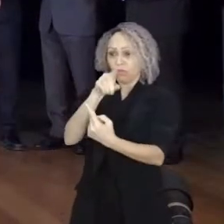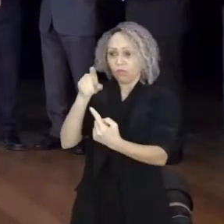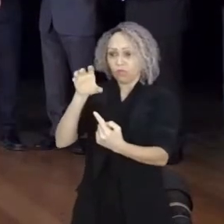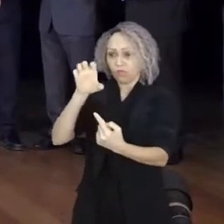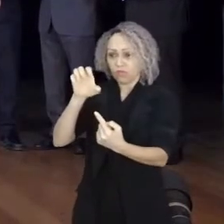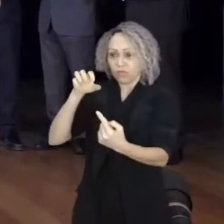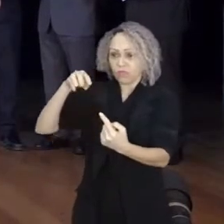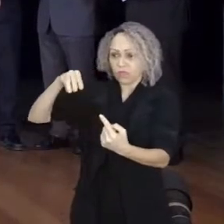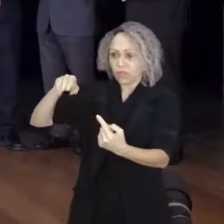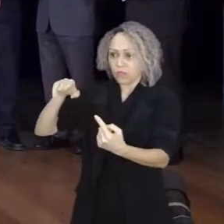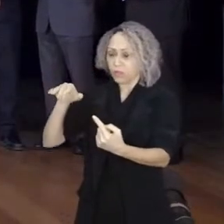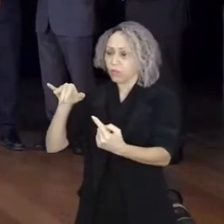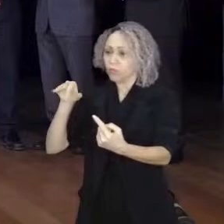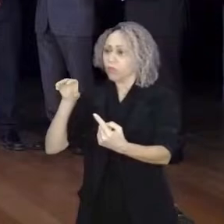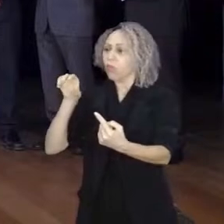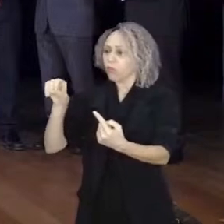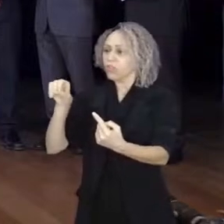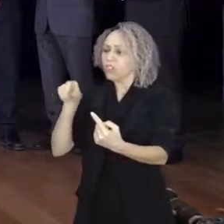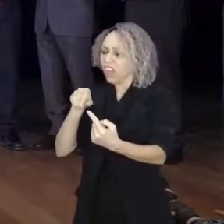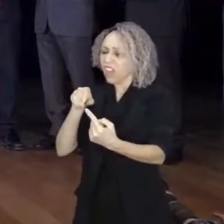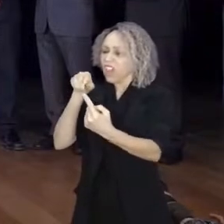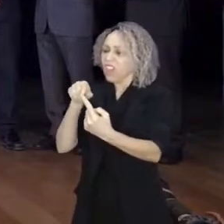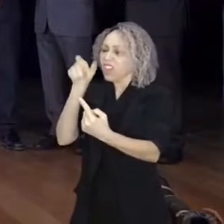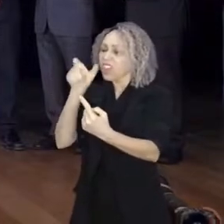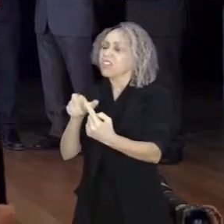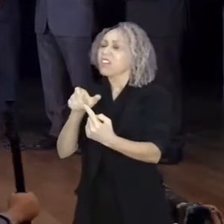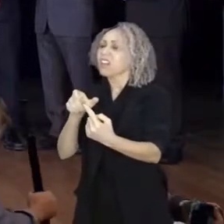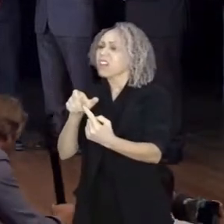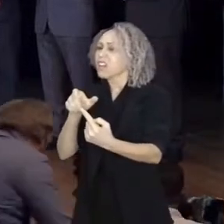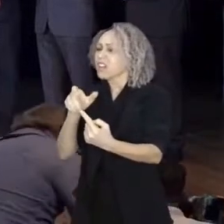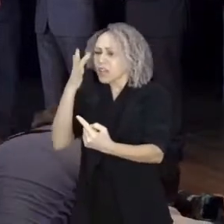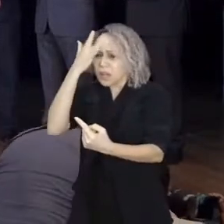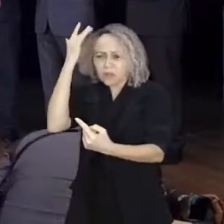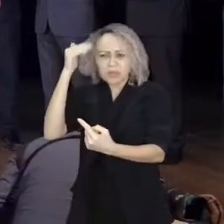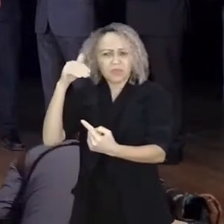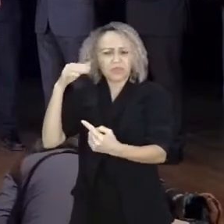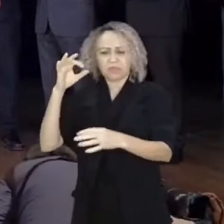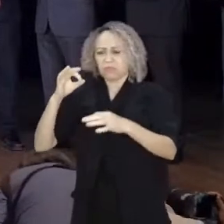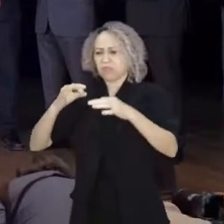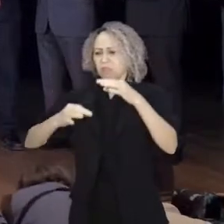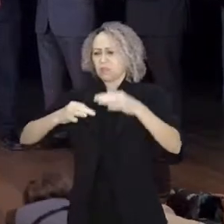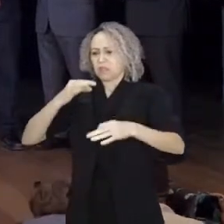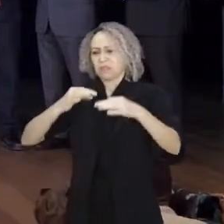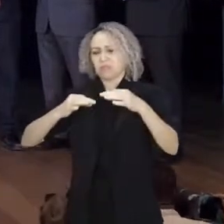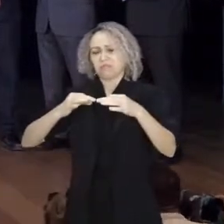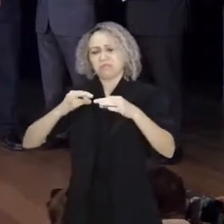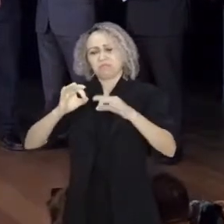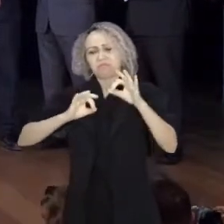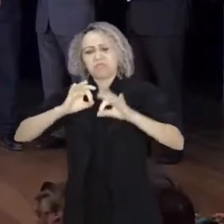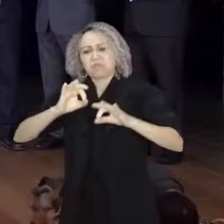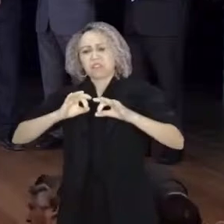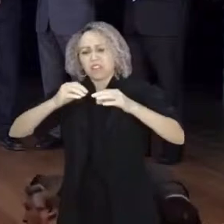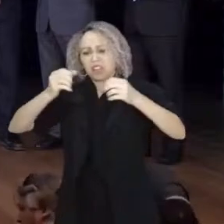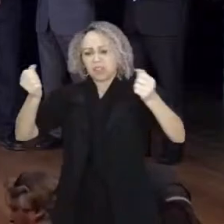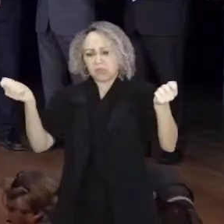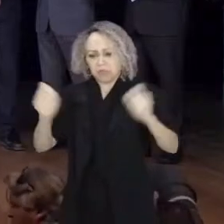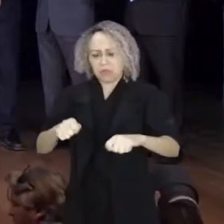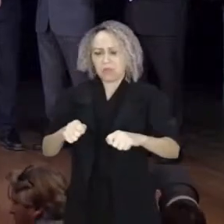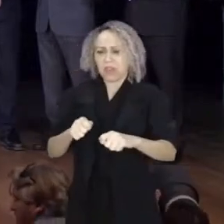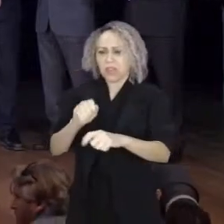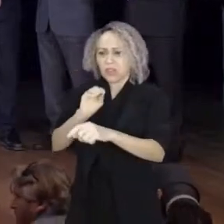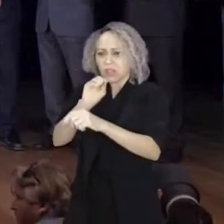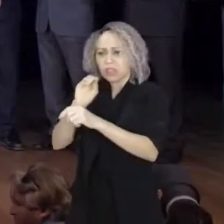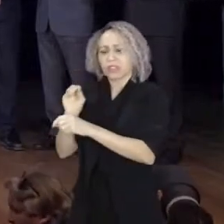tive o embaixador Veiga, eu já tive o vice-companheiro Zé Alencar, eu já tive o Valdir Pires,